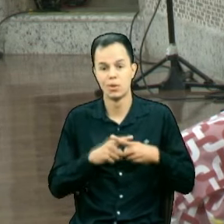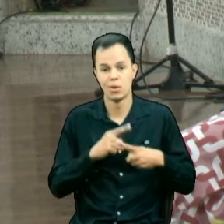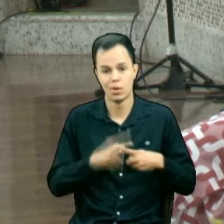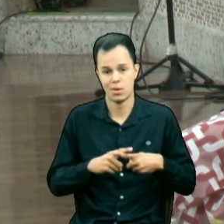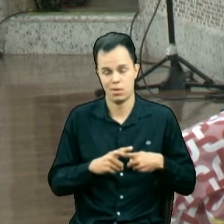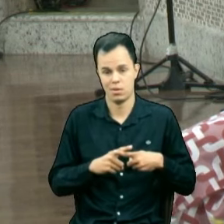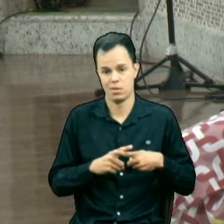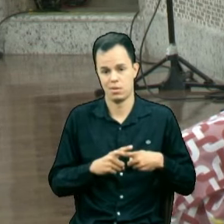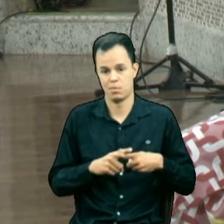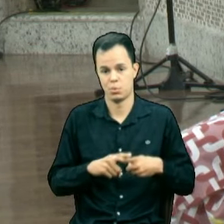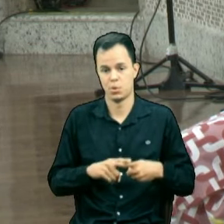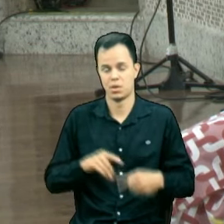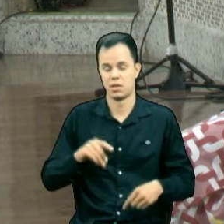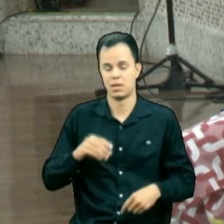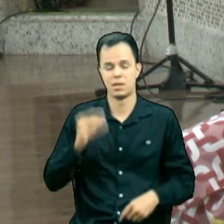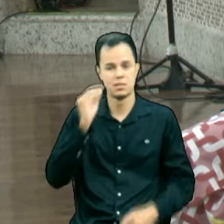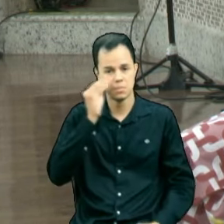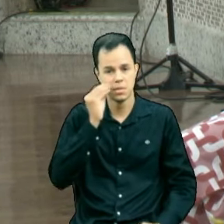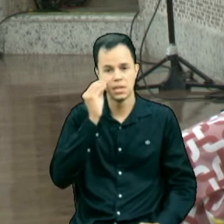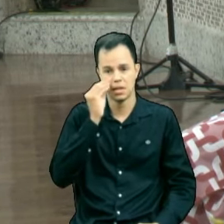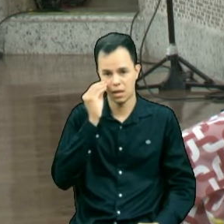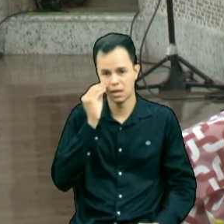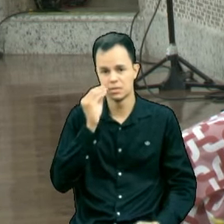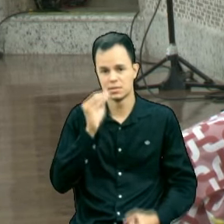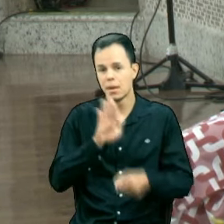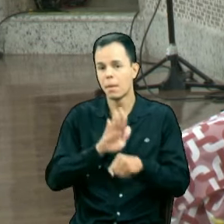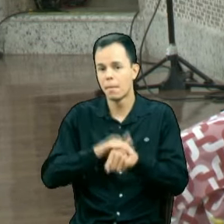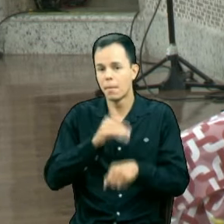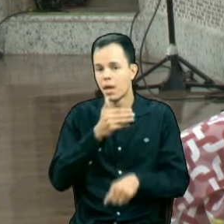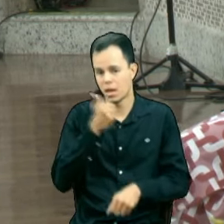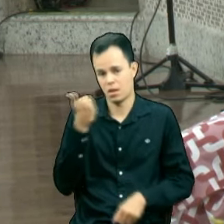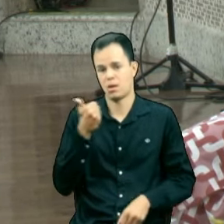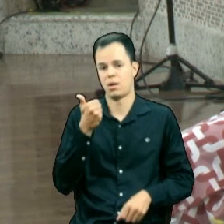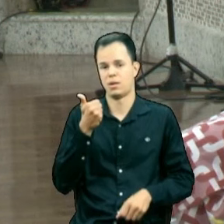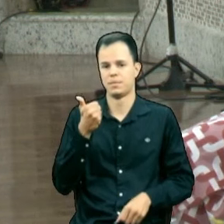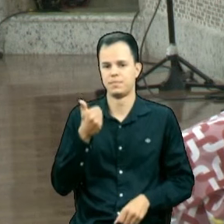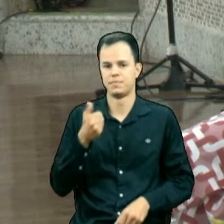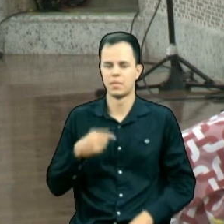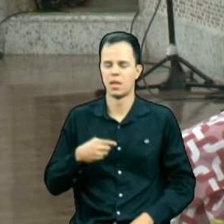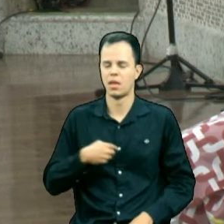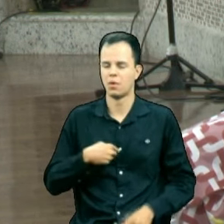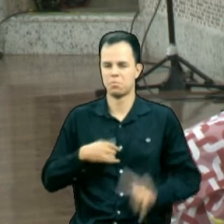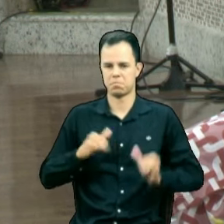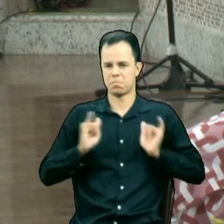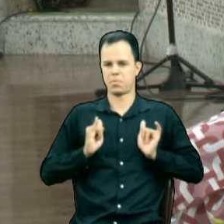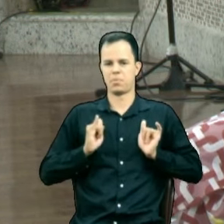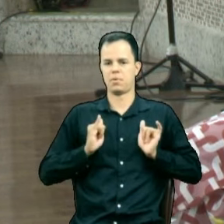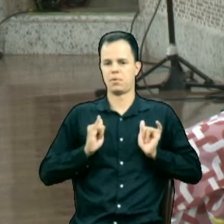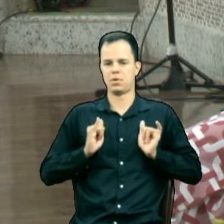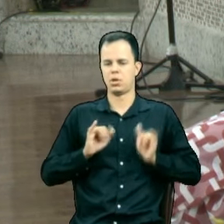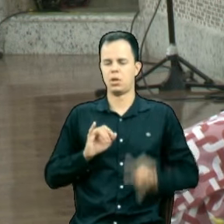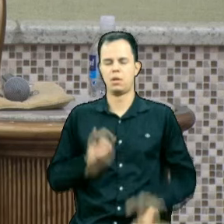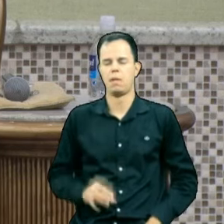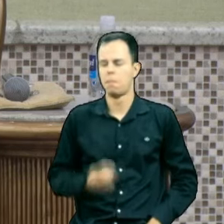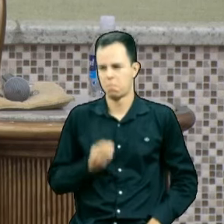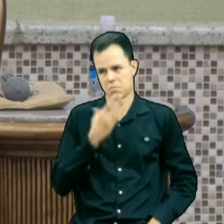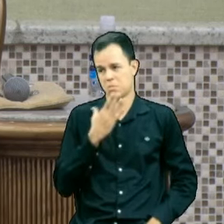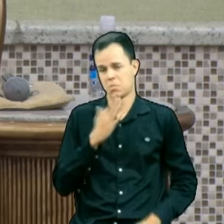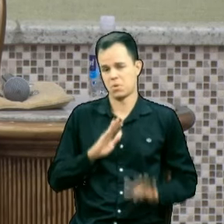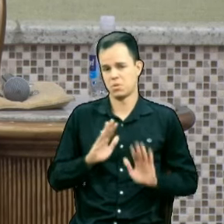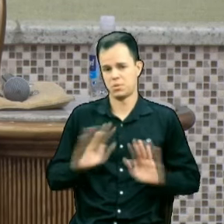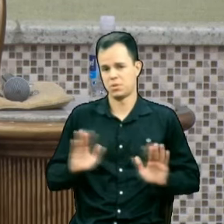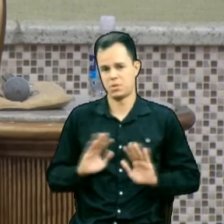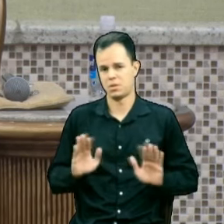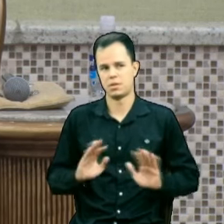meu a coisa vai aumentando as experiências aleluia eu não quero ficar com formado não Deus tem mais para